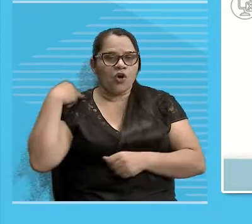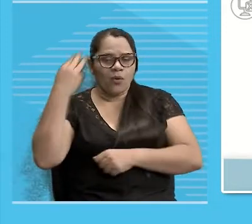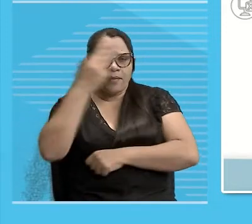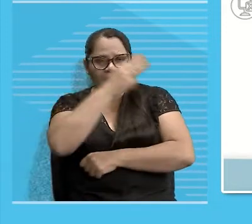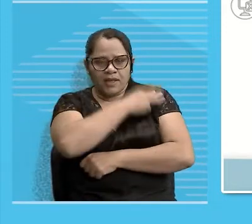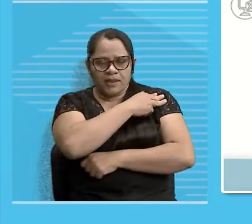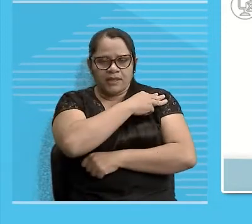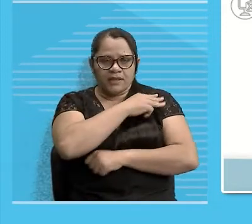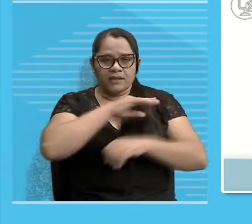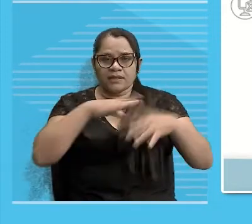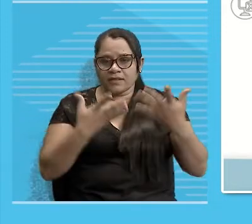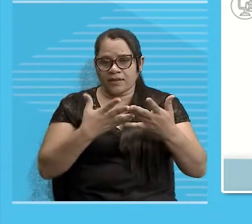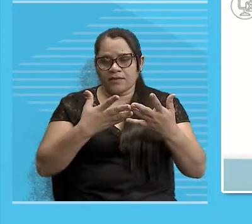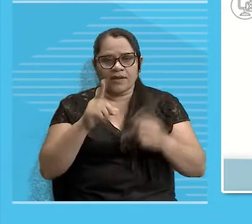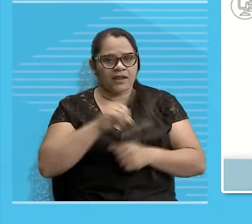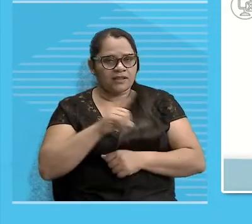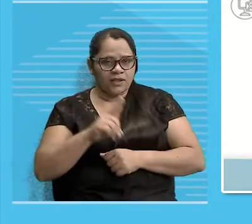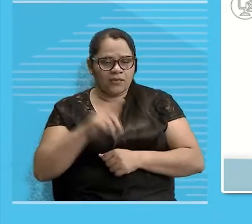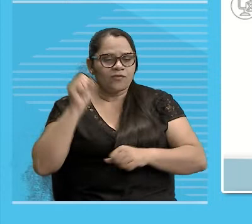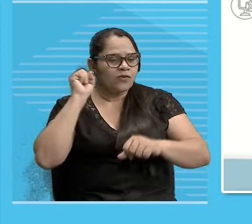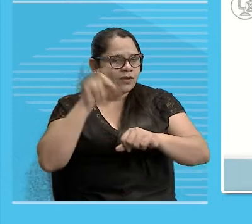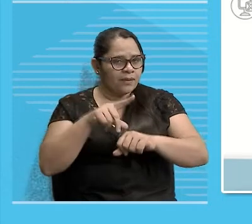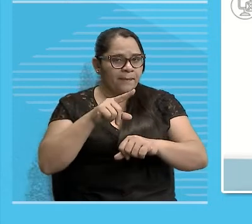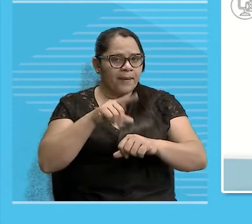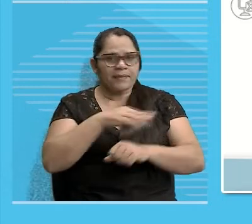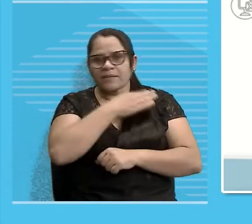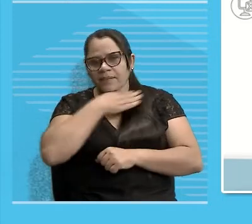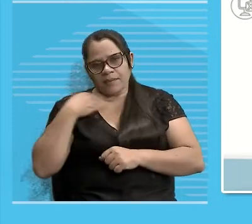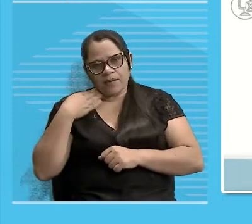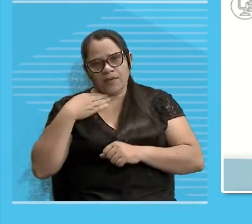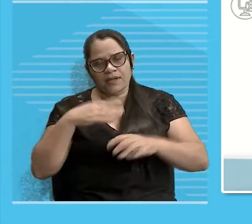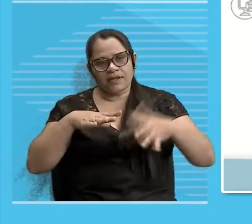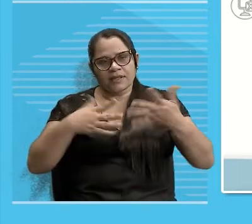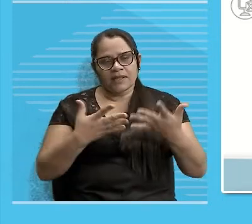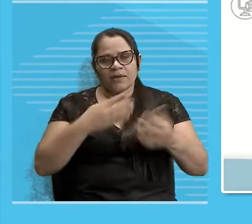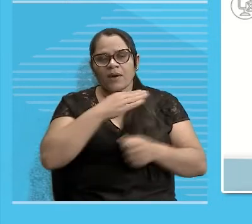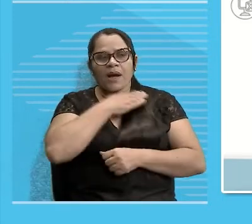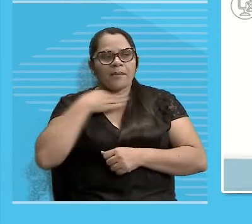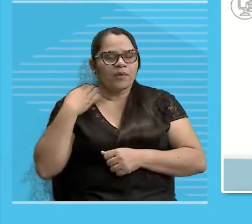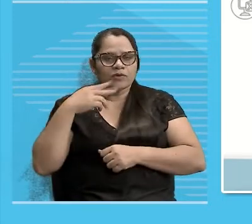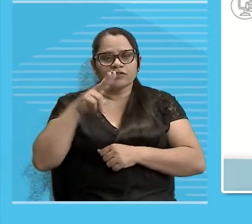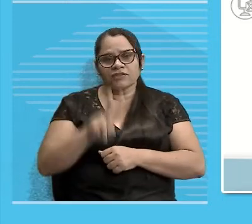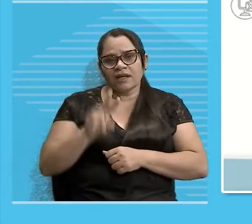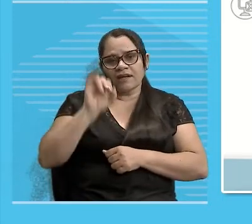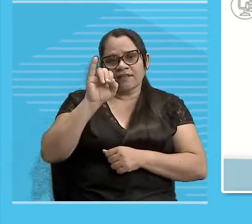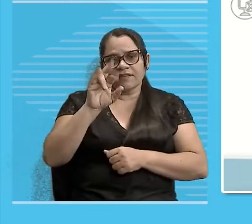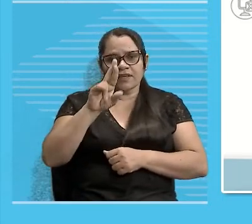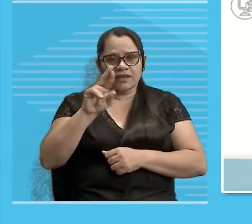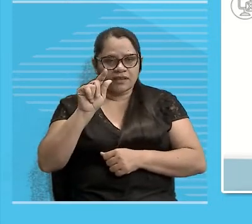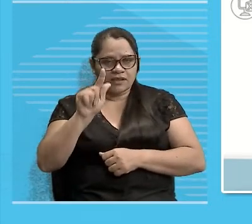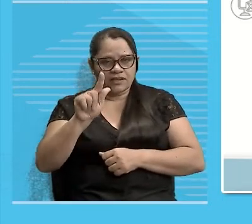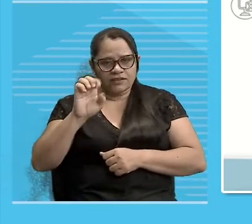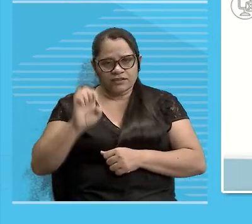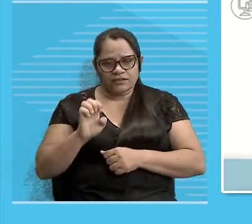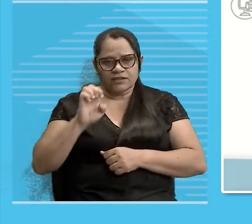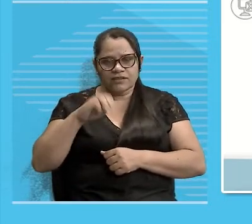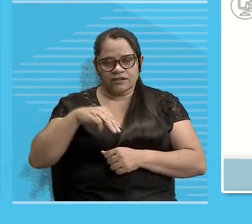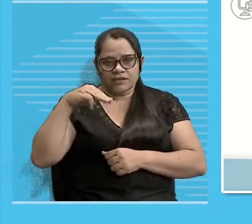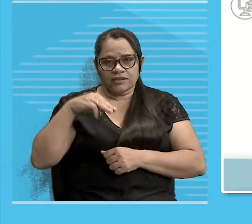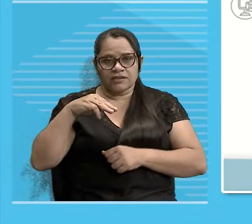outras pessoas... morriam dessa forma. Então, a morte da Virgem, sem sombra de dúvidas, é um dos quadros